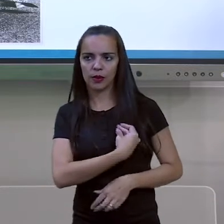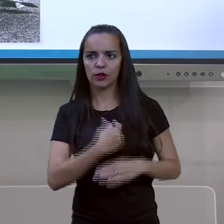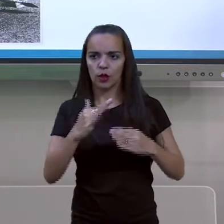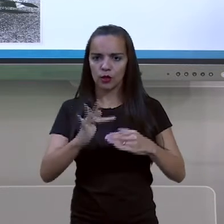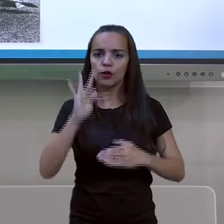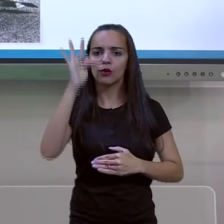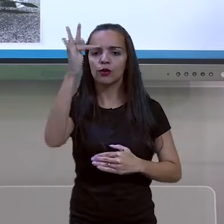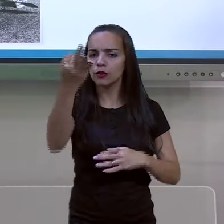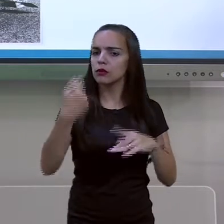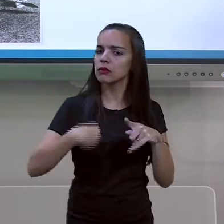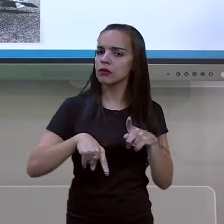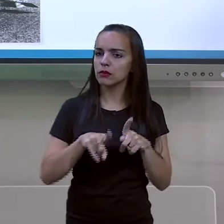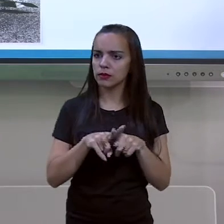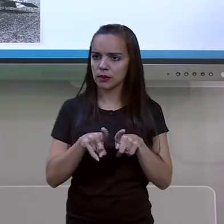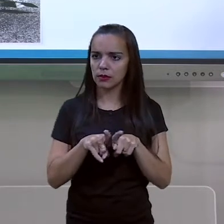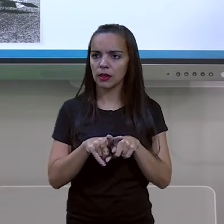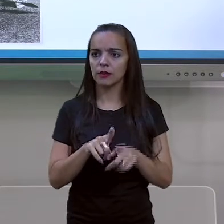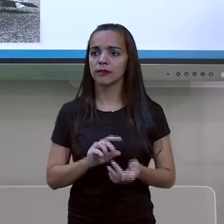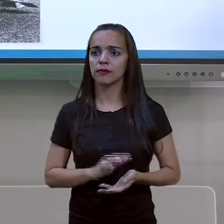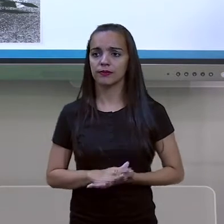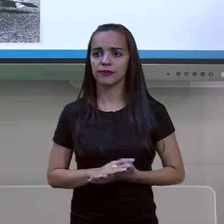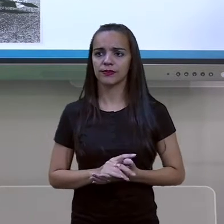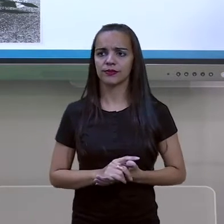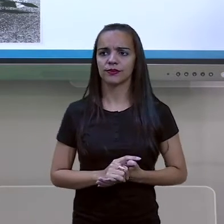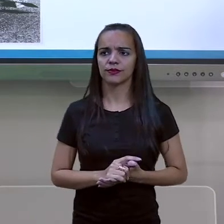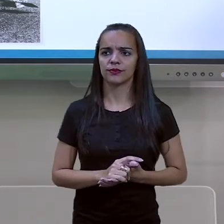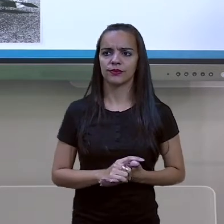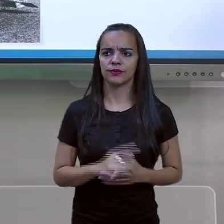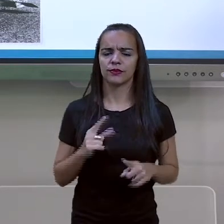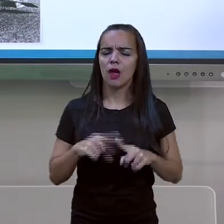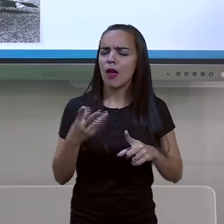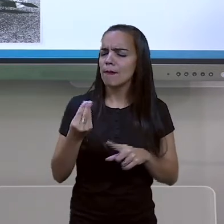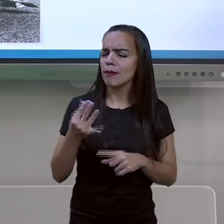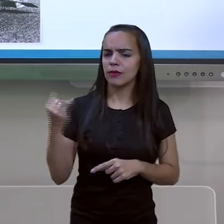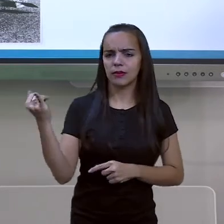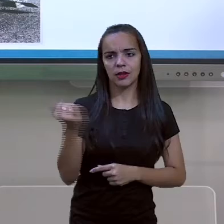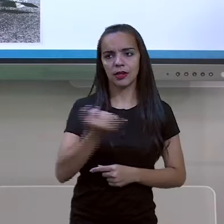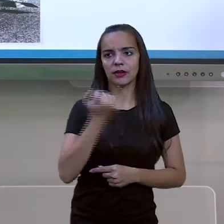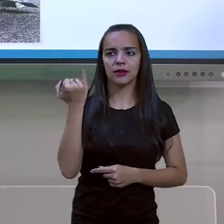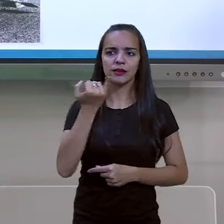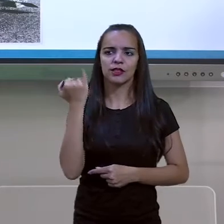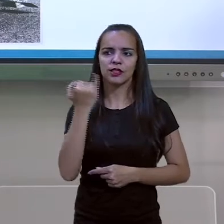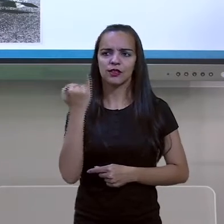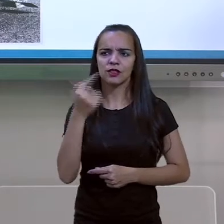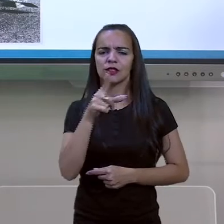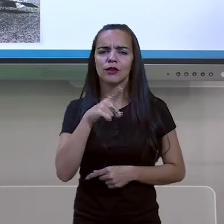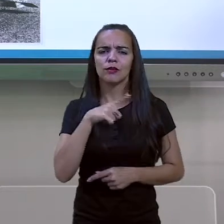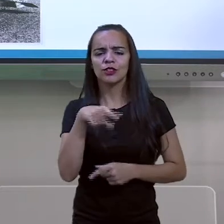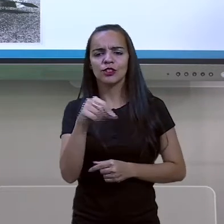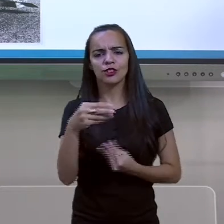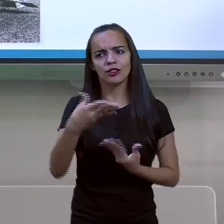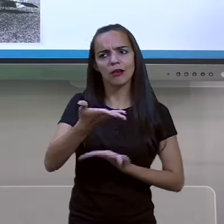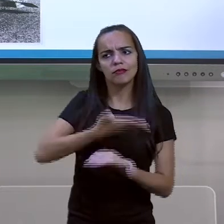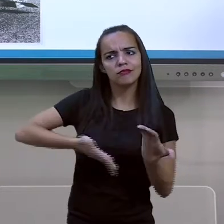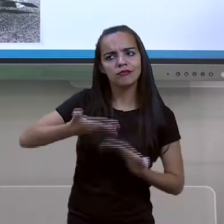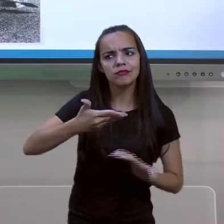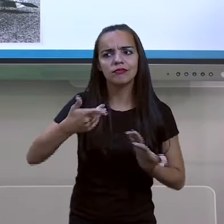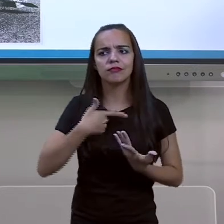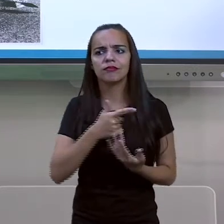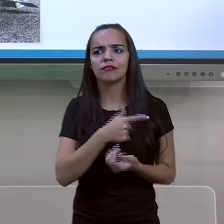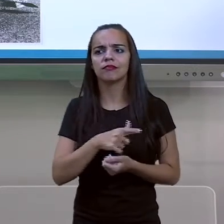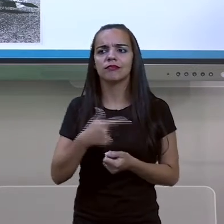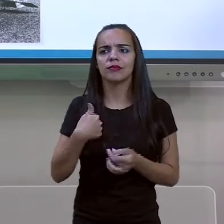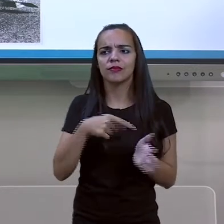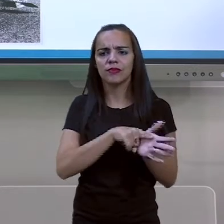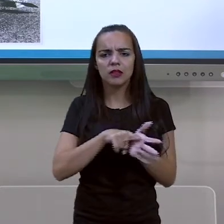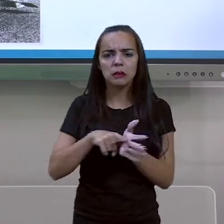meu futuro. Então, é de suma importância que eu seja ativa ali na minha comunidade, no meu